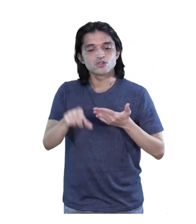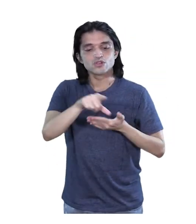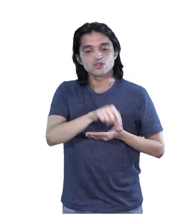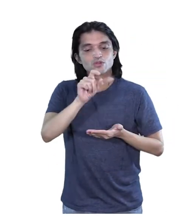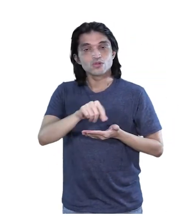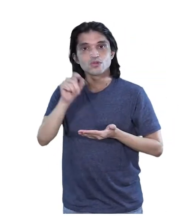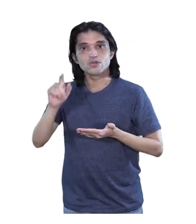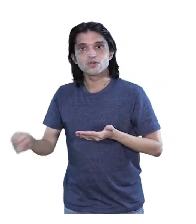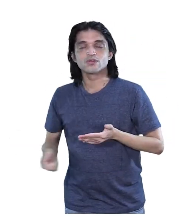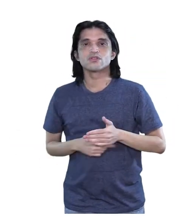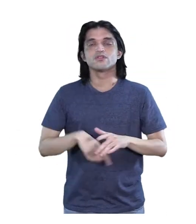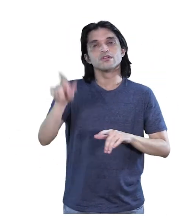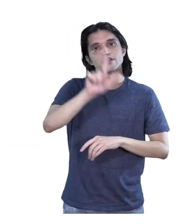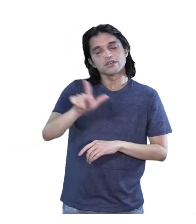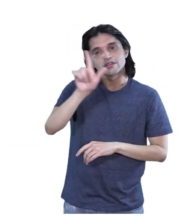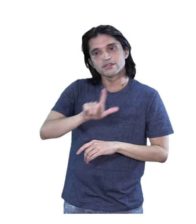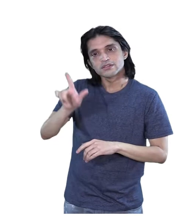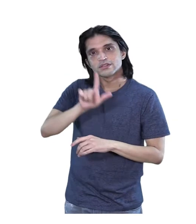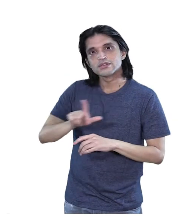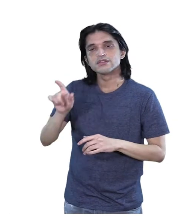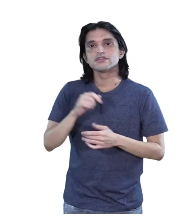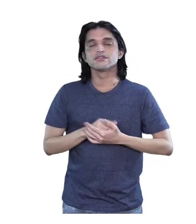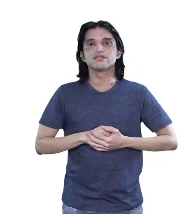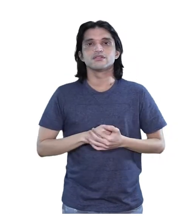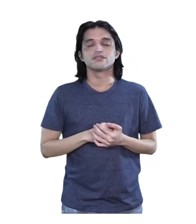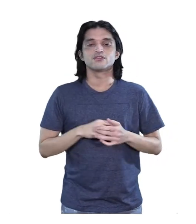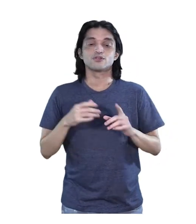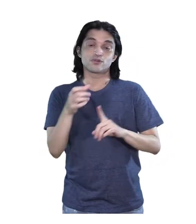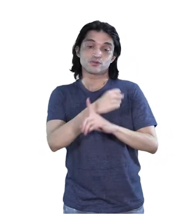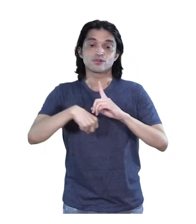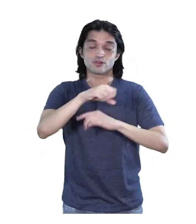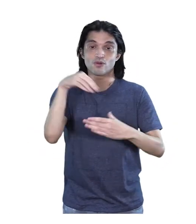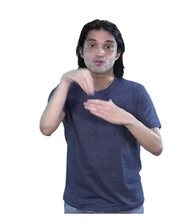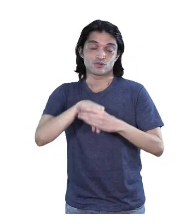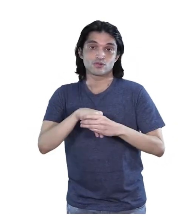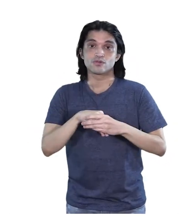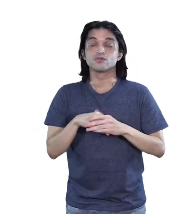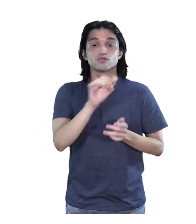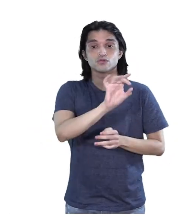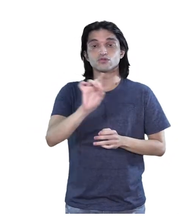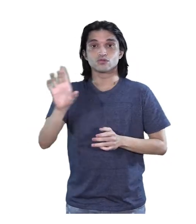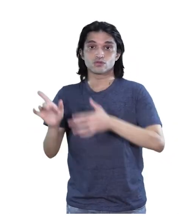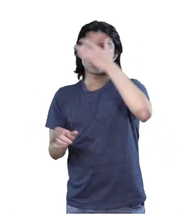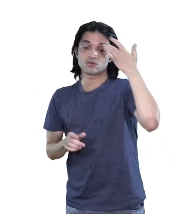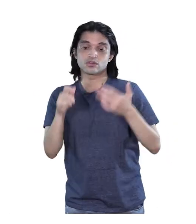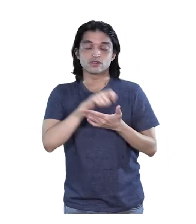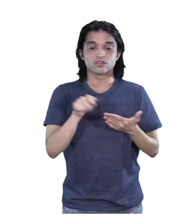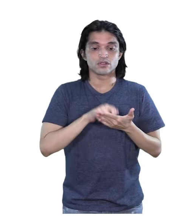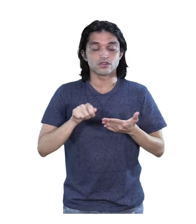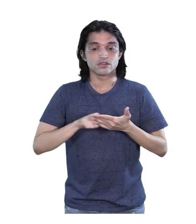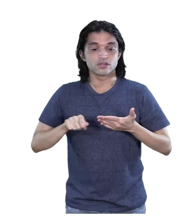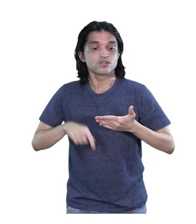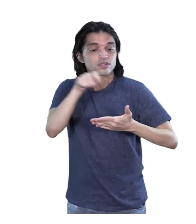e o contexto social. Todo autor escreve a partir do que ouve, vê e vive.